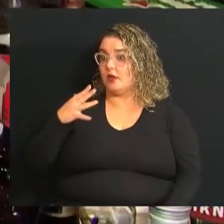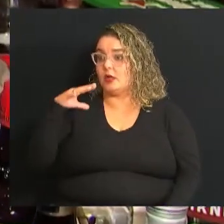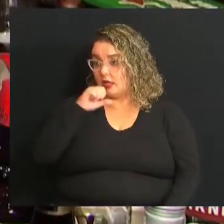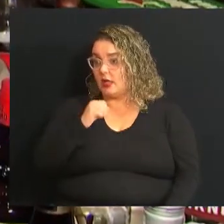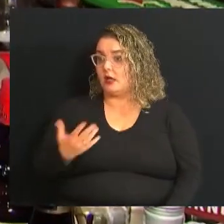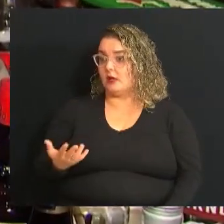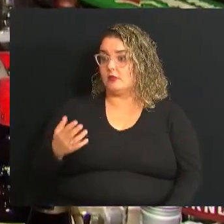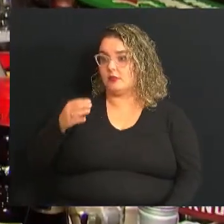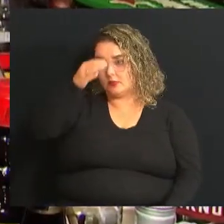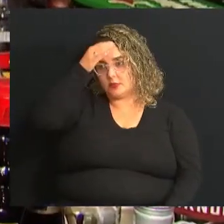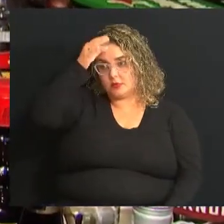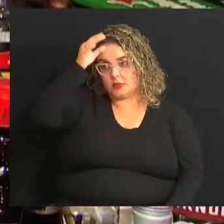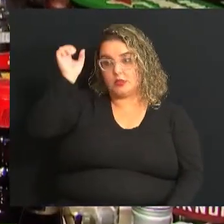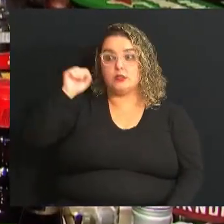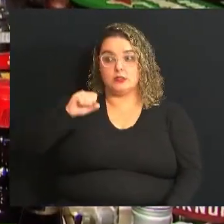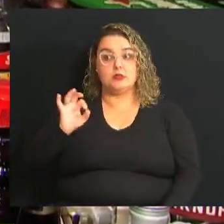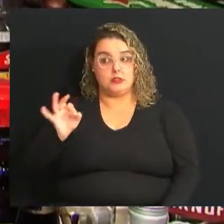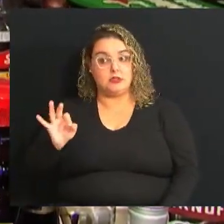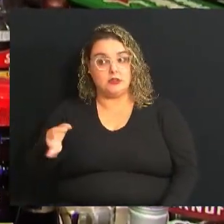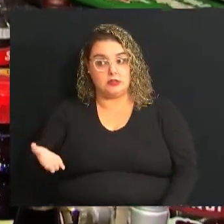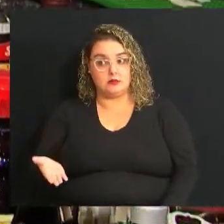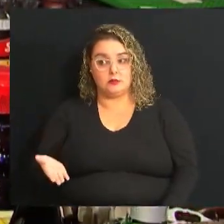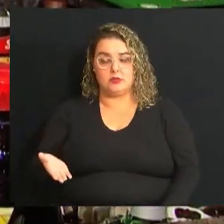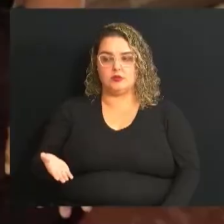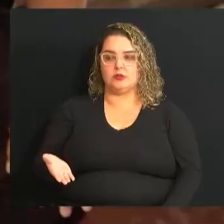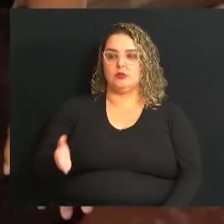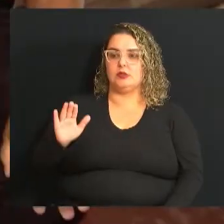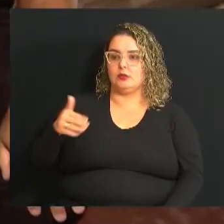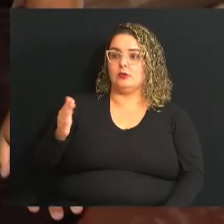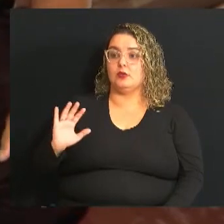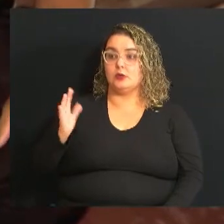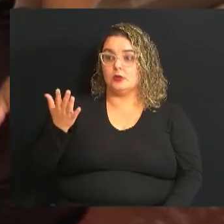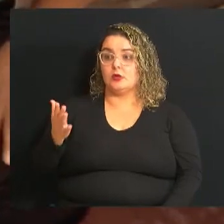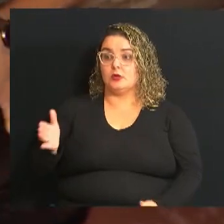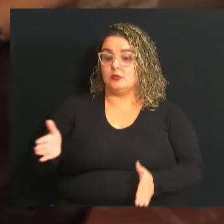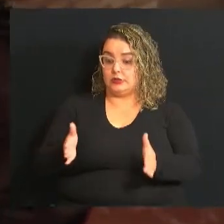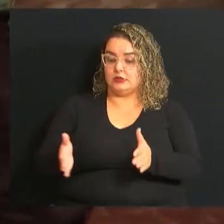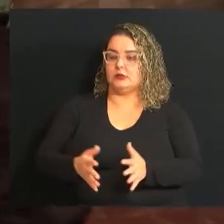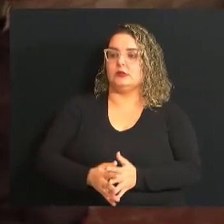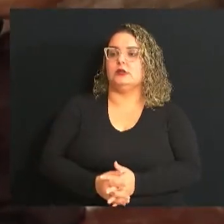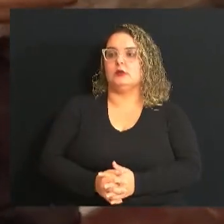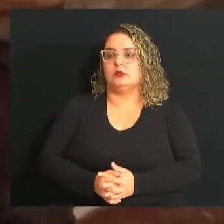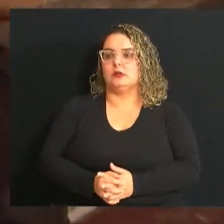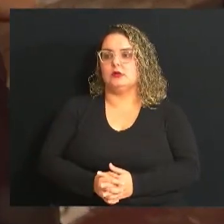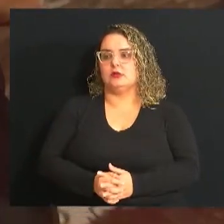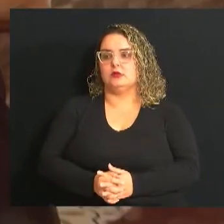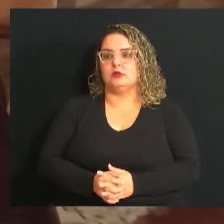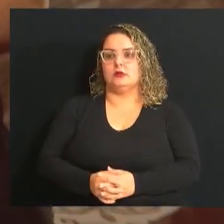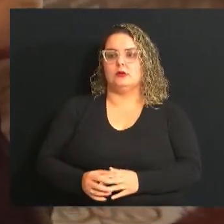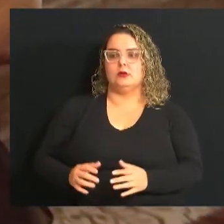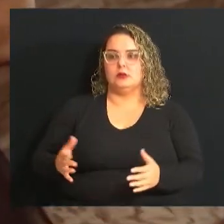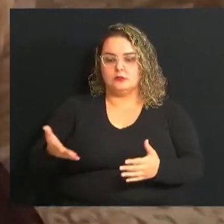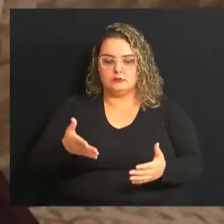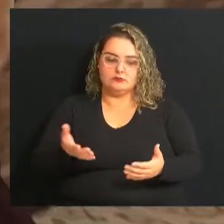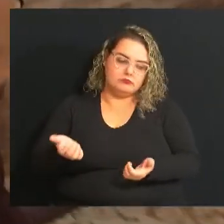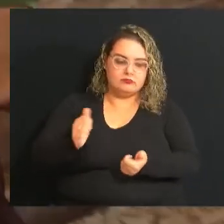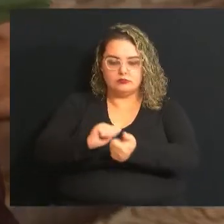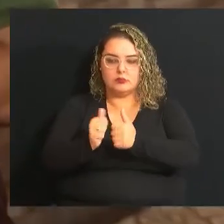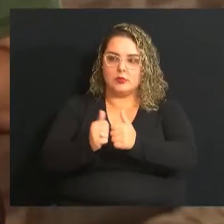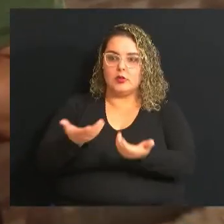data da entrega do produto. Se você ainda não recebeu, você pode solicitar lá no site a